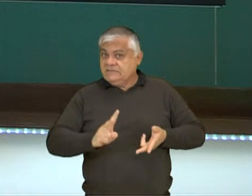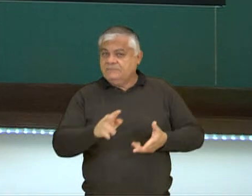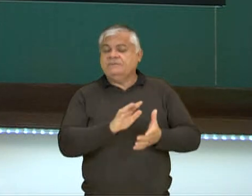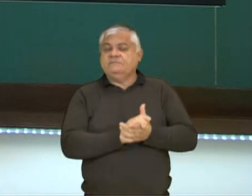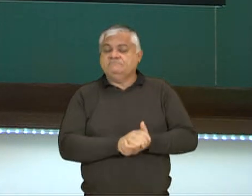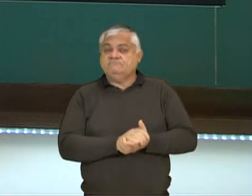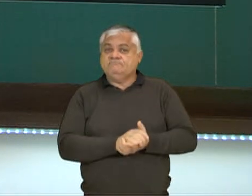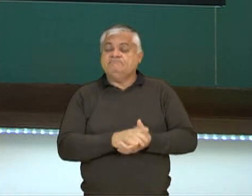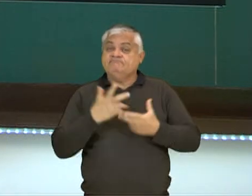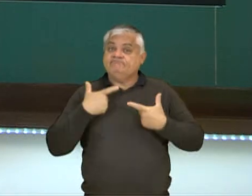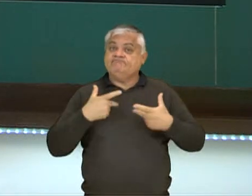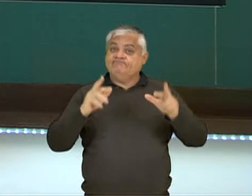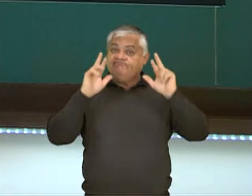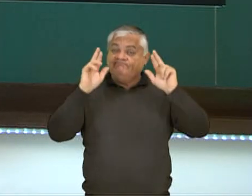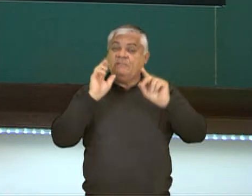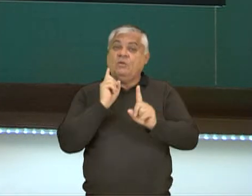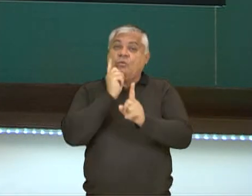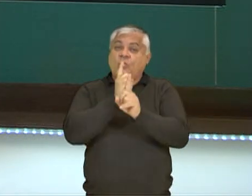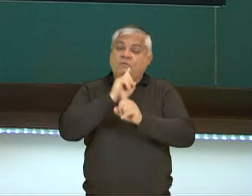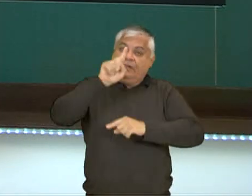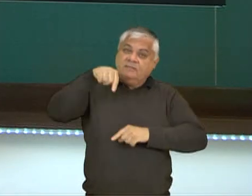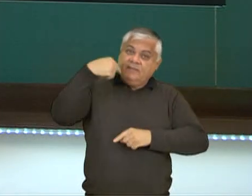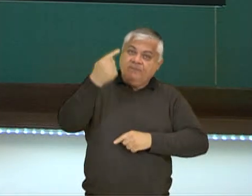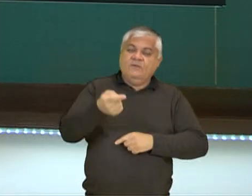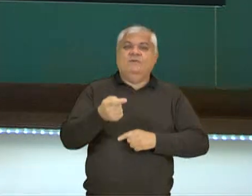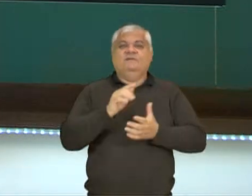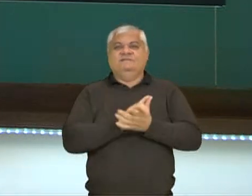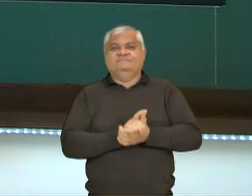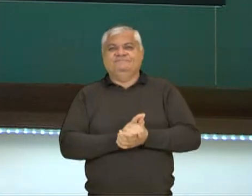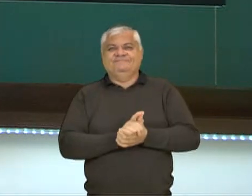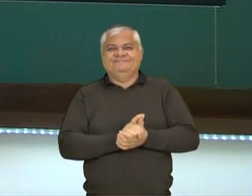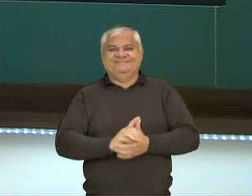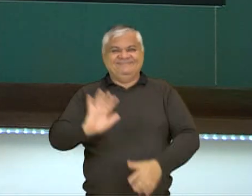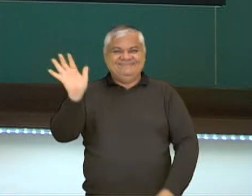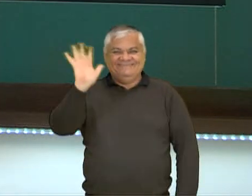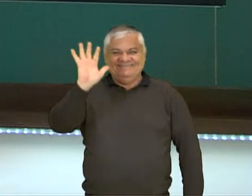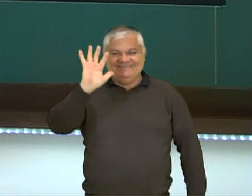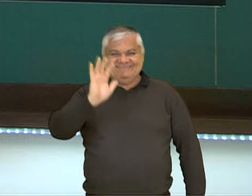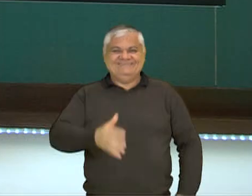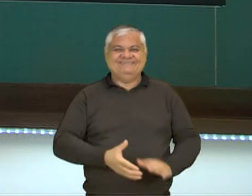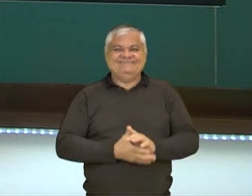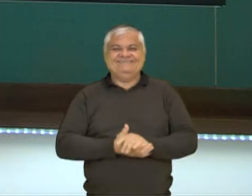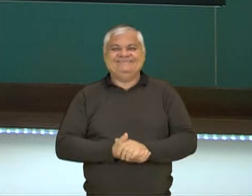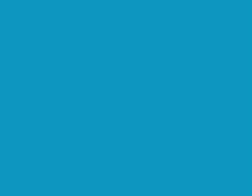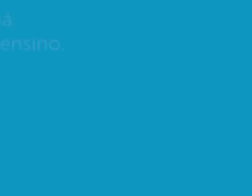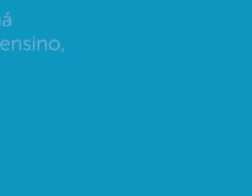né? E eu espero te encontrar novamente na nossa próxima aula. Até breve!